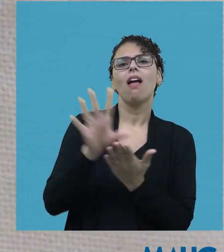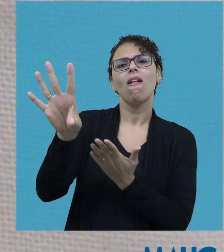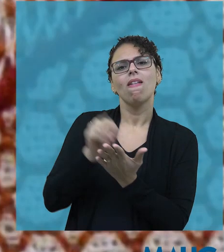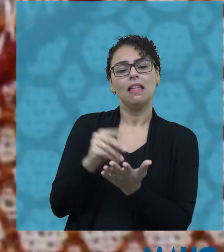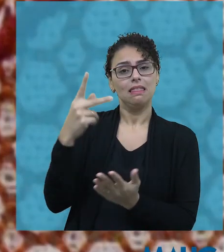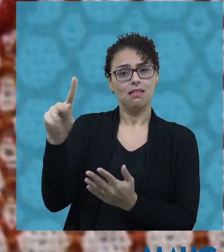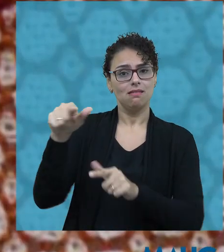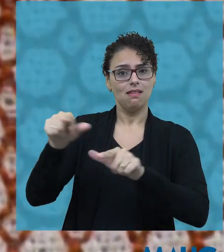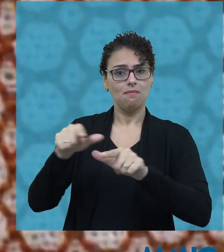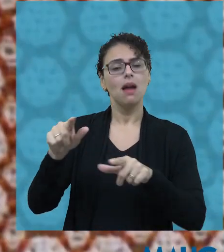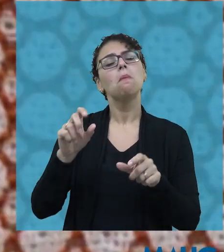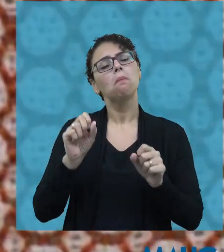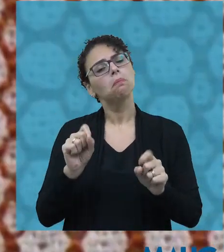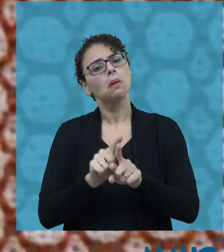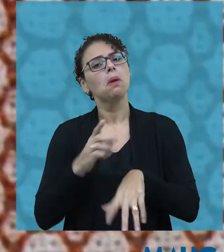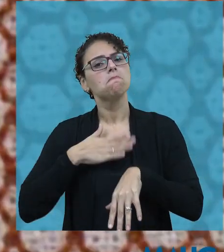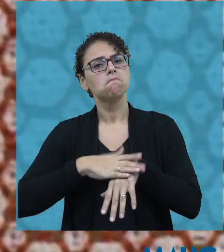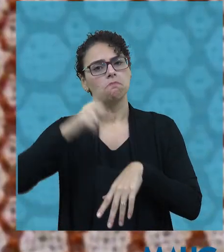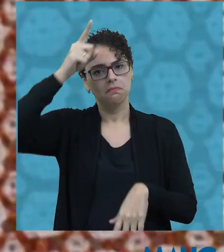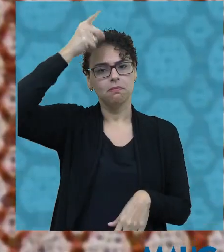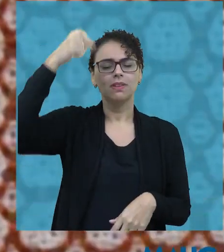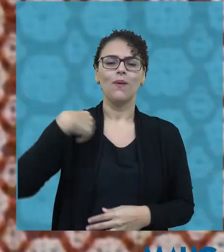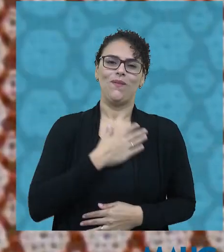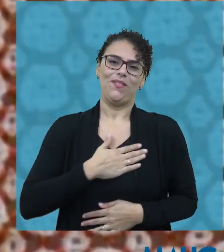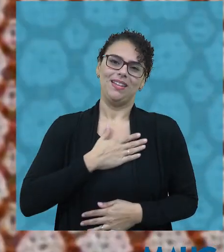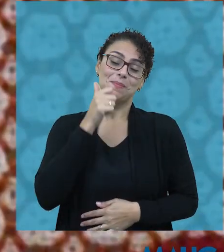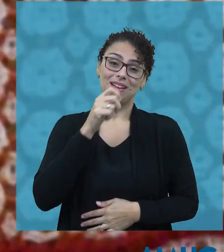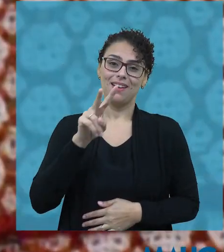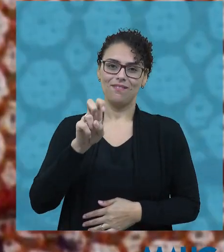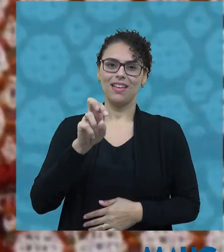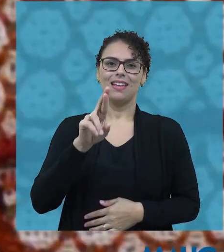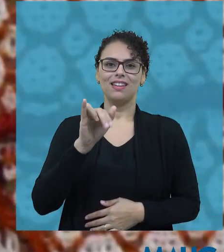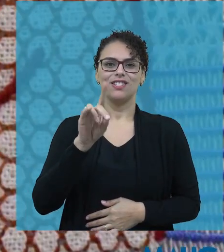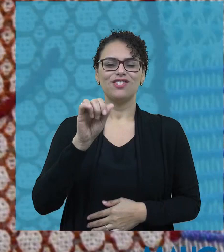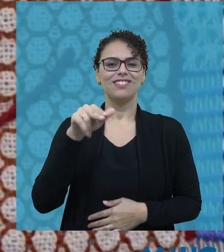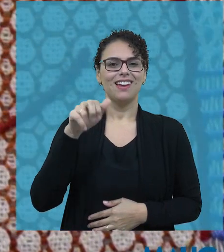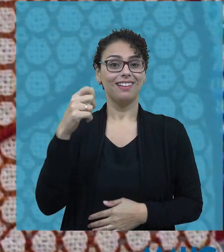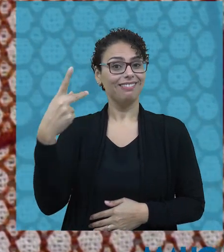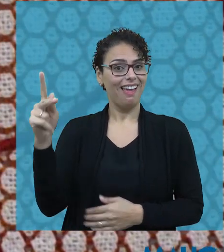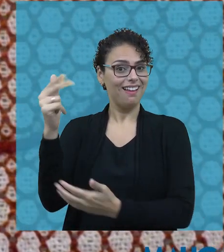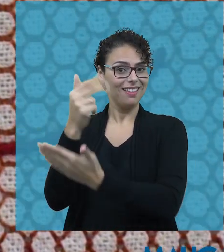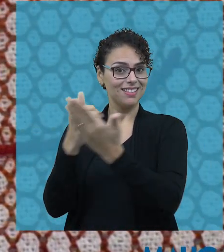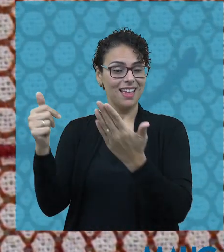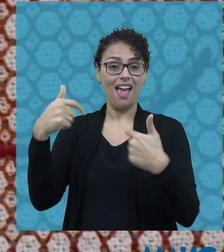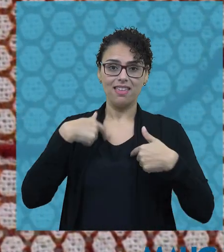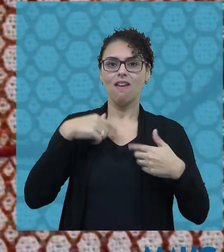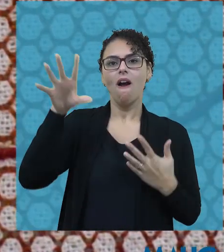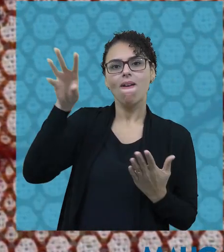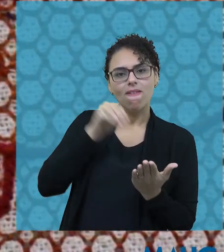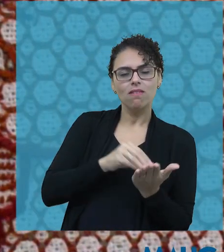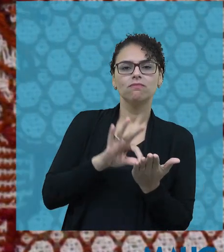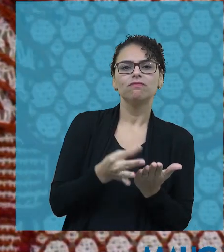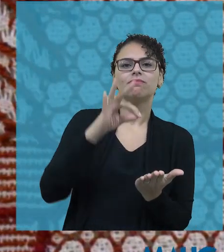às vezes faço alguma coisa minha autoral. Então fiquei muito feliz de fazer para a Veridiana essa Mona Lisa, que eu usei uma técnica